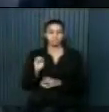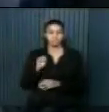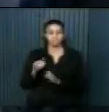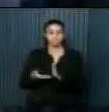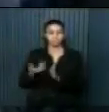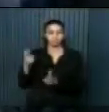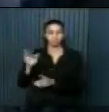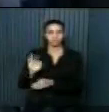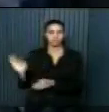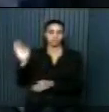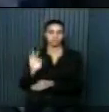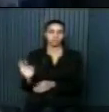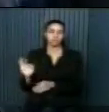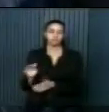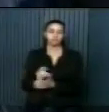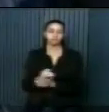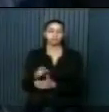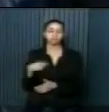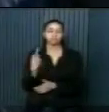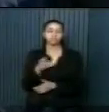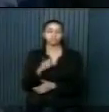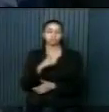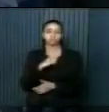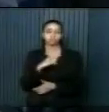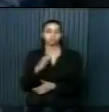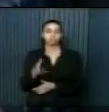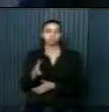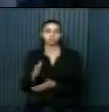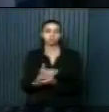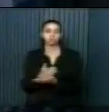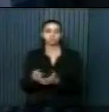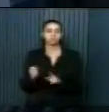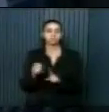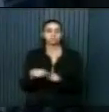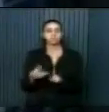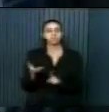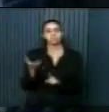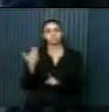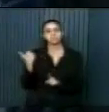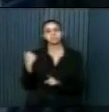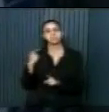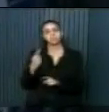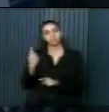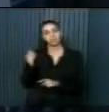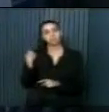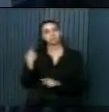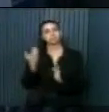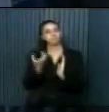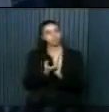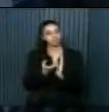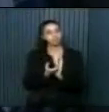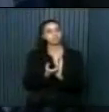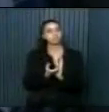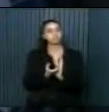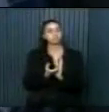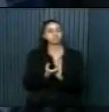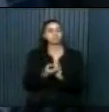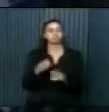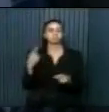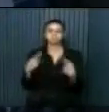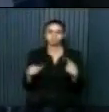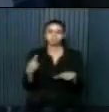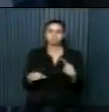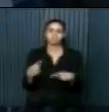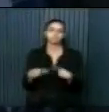aí nós já tivemos, durante esses meses que estamos lá na Câmara Federal, senhor ministro, debatendo